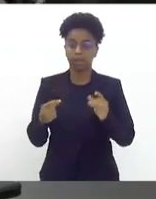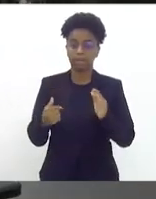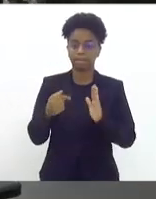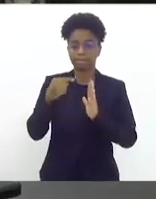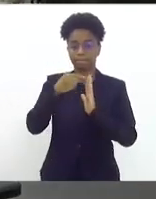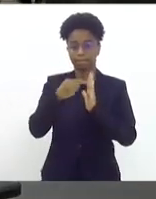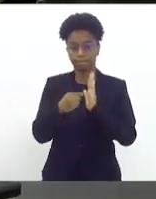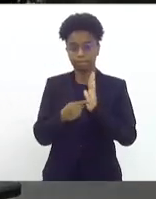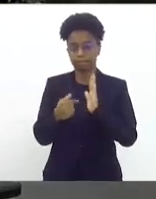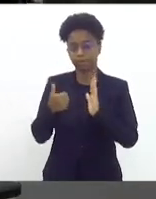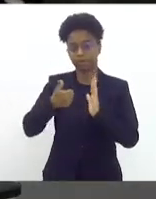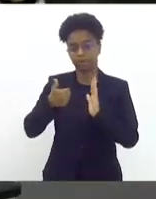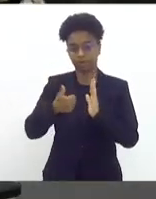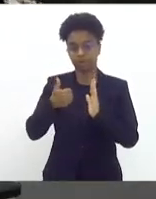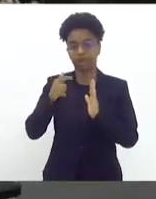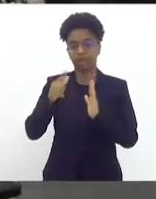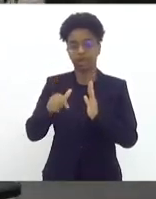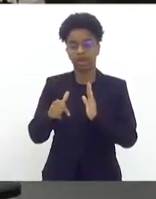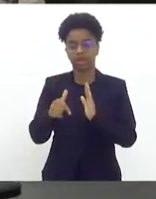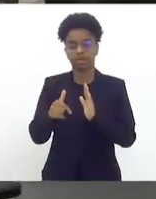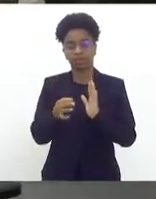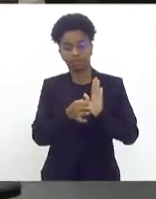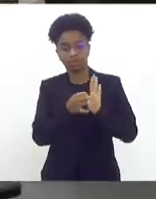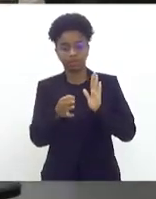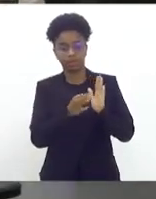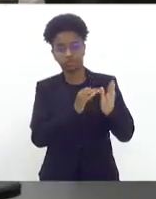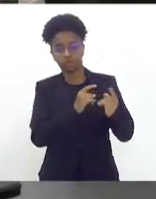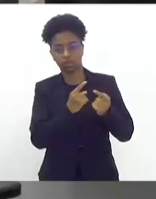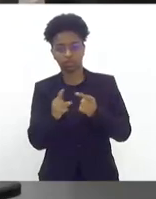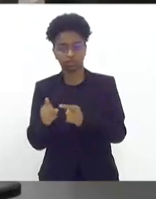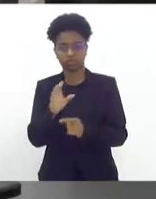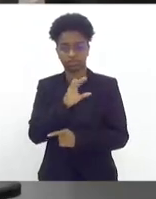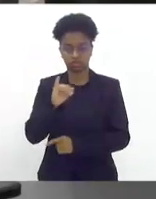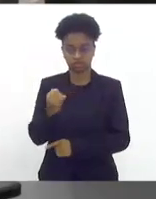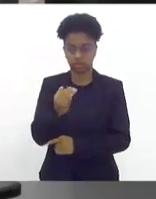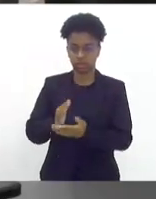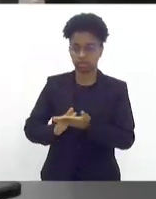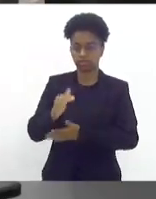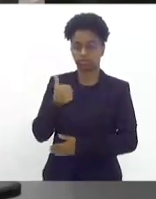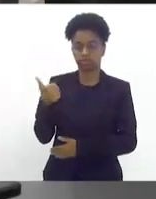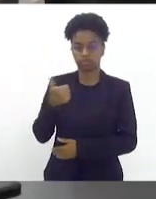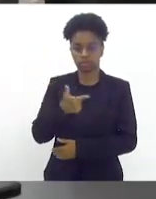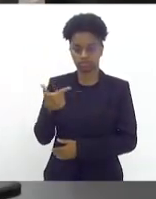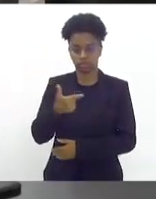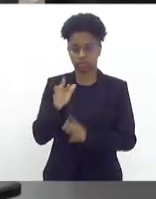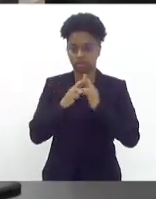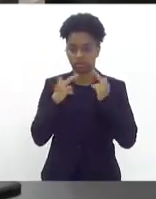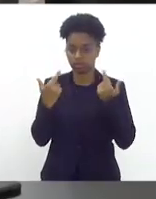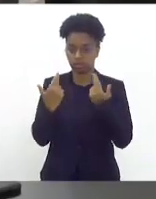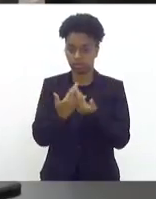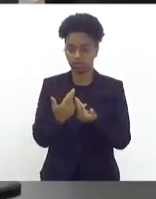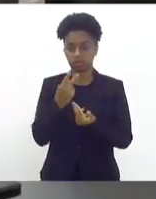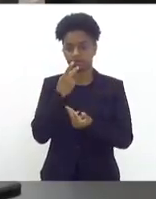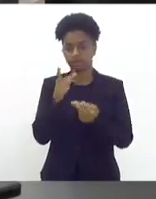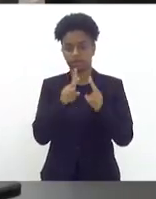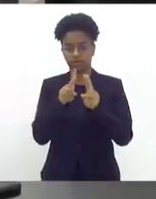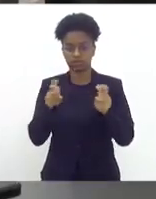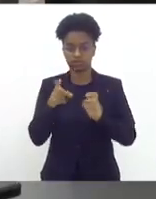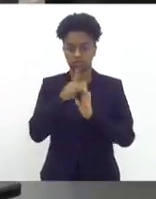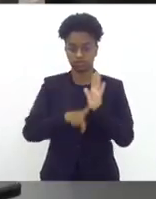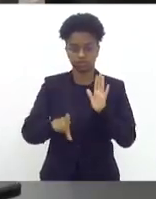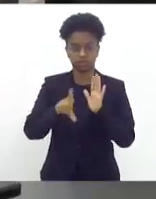um recurso do autor contra parecer da CCJ, aprovado na 12ª reunião ordinária, que diz respeito ao projeto